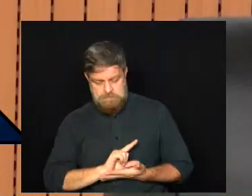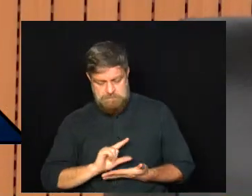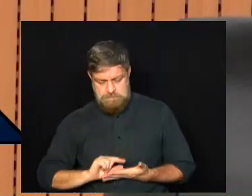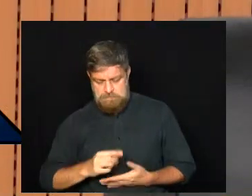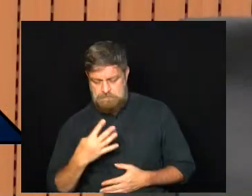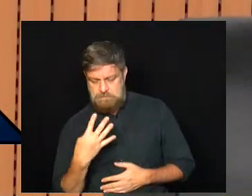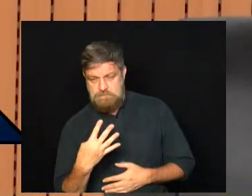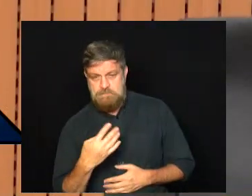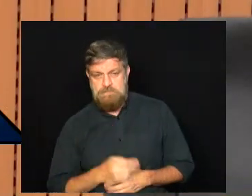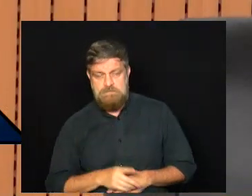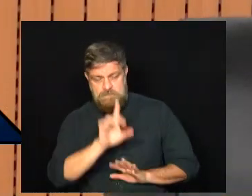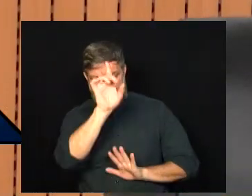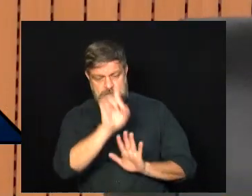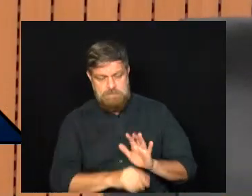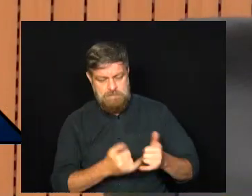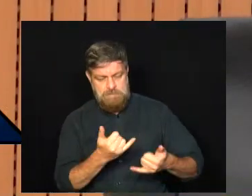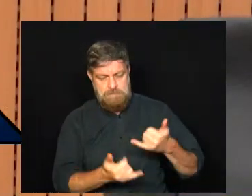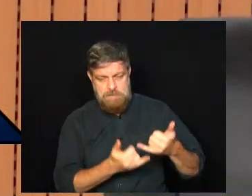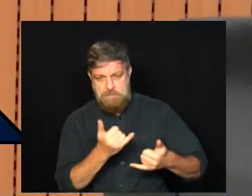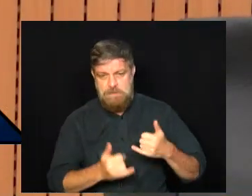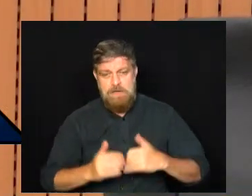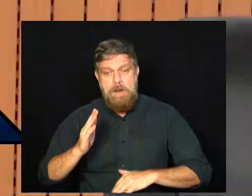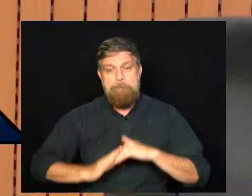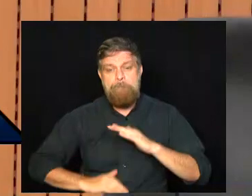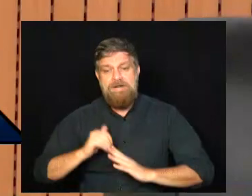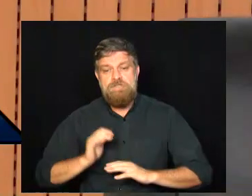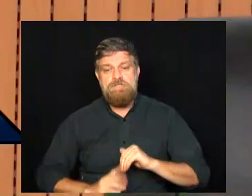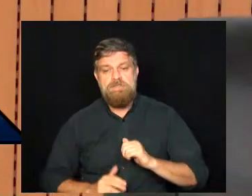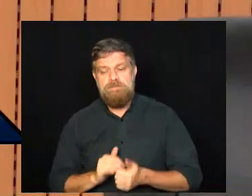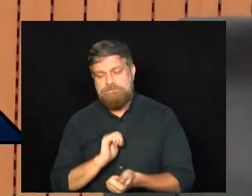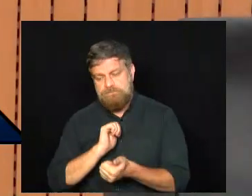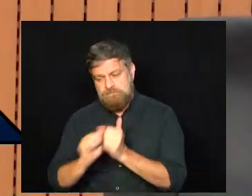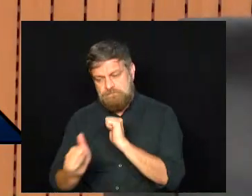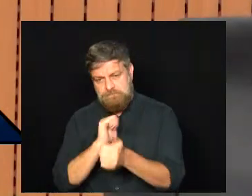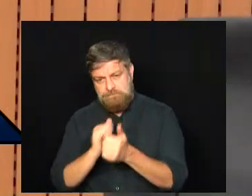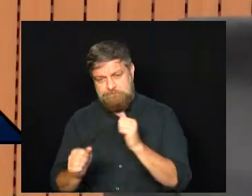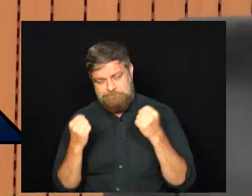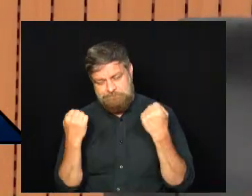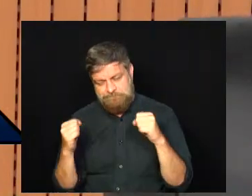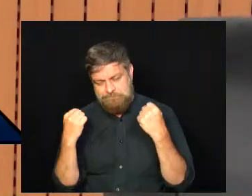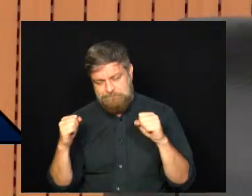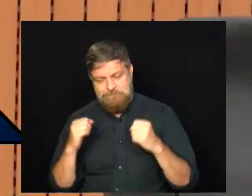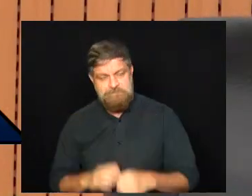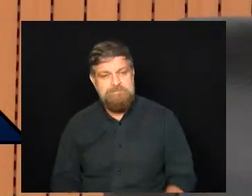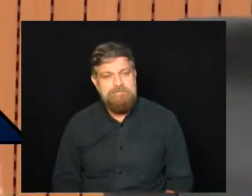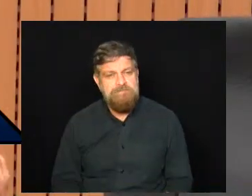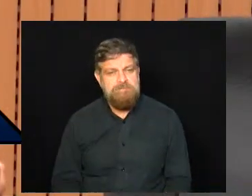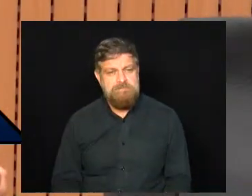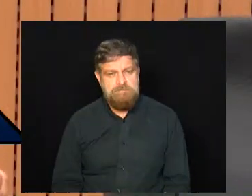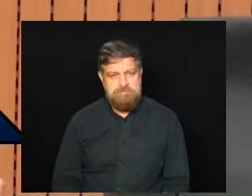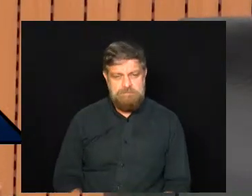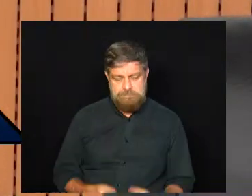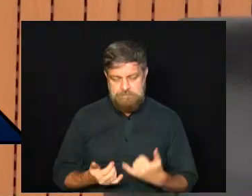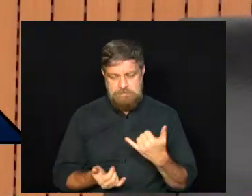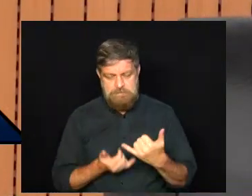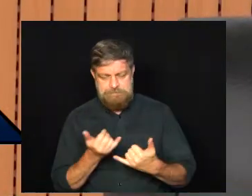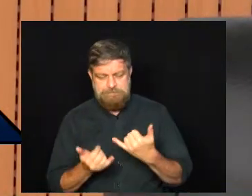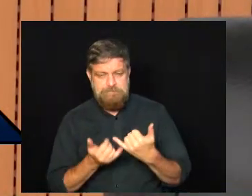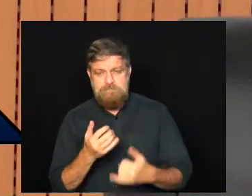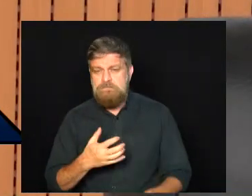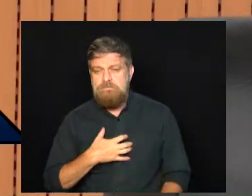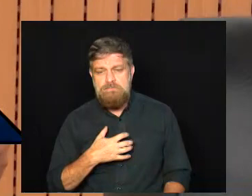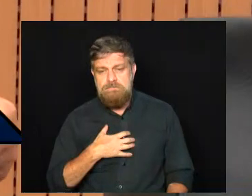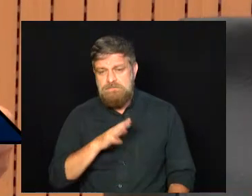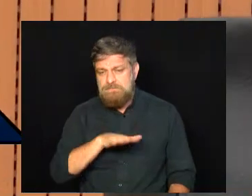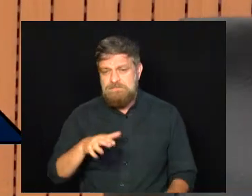que é brincar, praticar esportes e divertir-se. Lembrando que o brincar é a maior forma de expressão